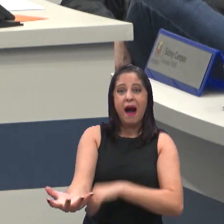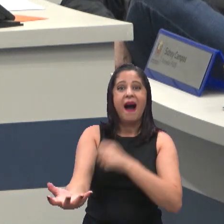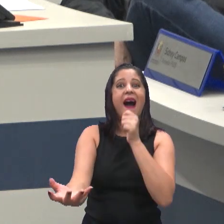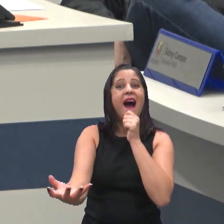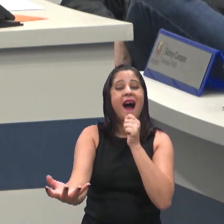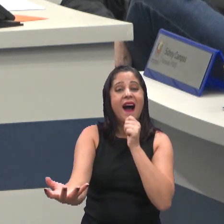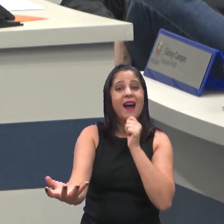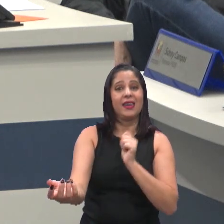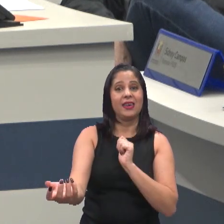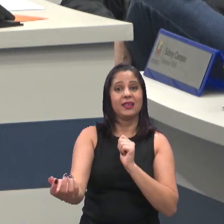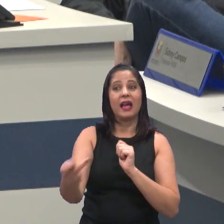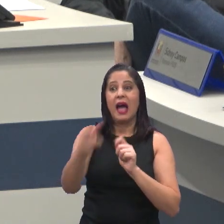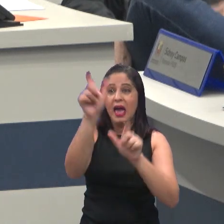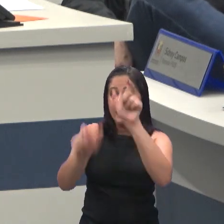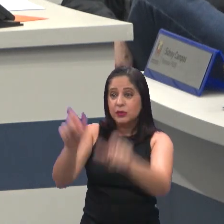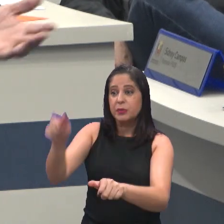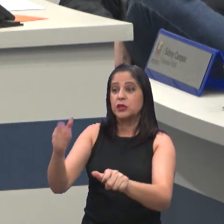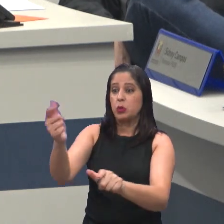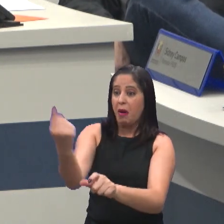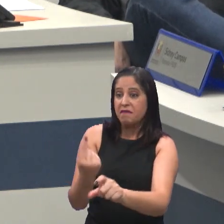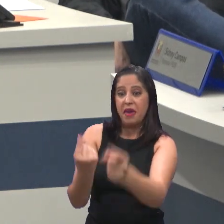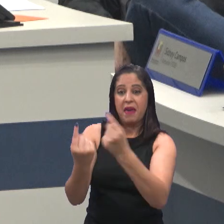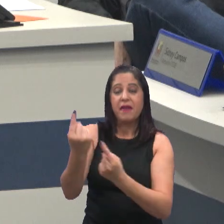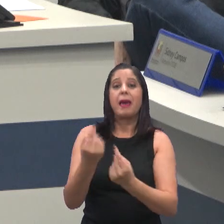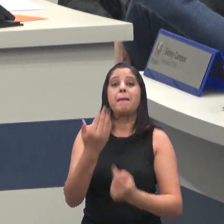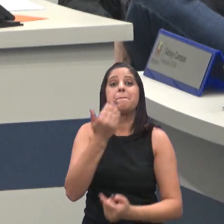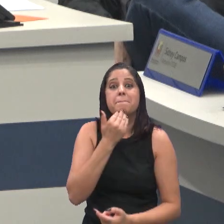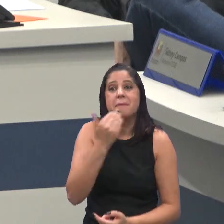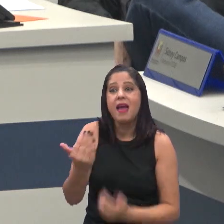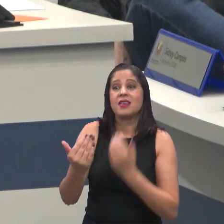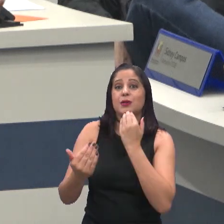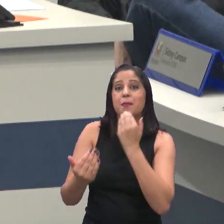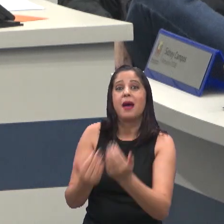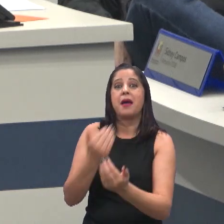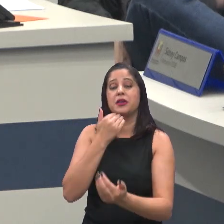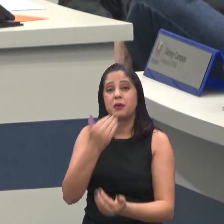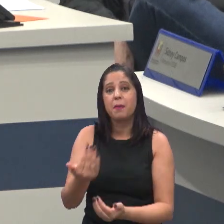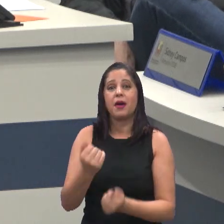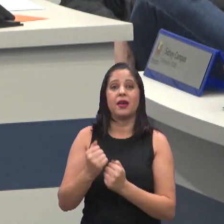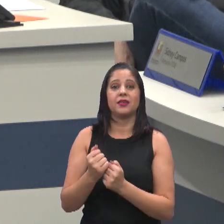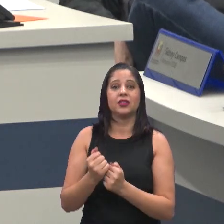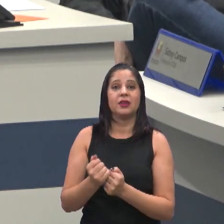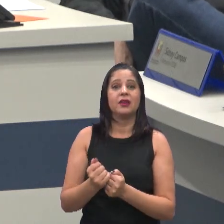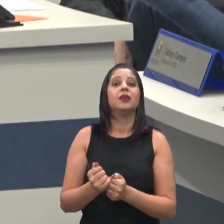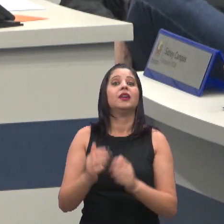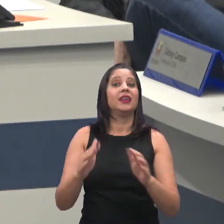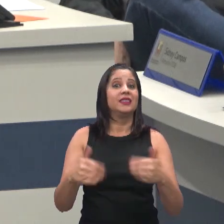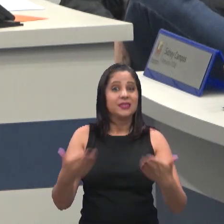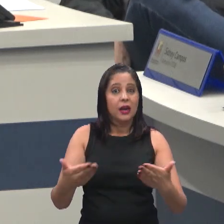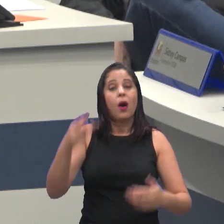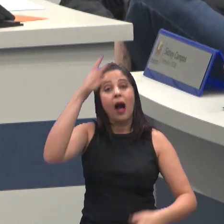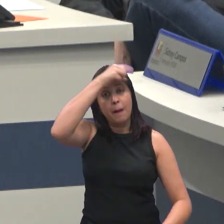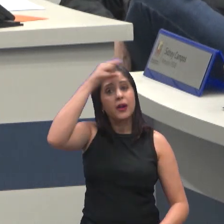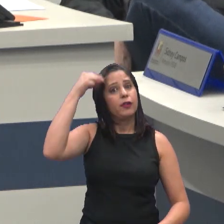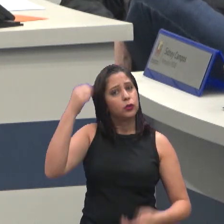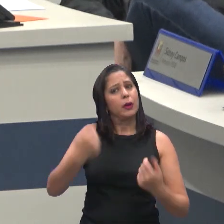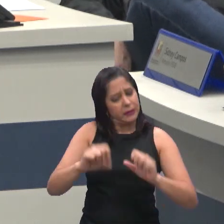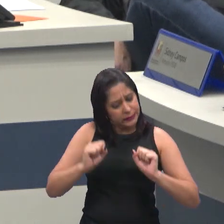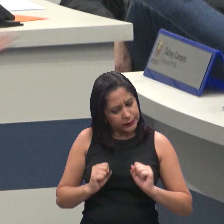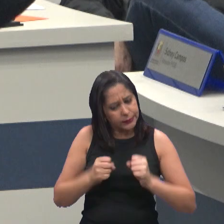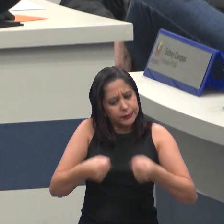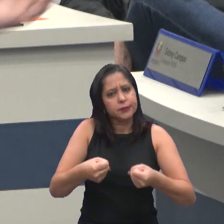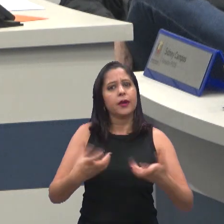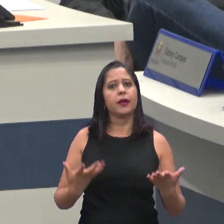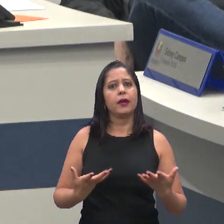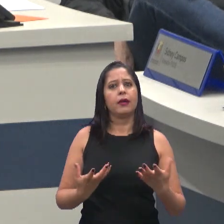para fazer a supressão dessa árvore. A gente faz a solicitação junto à Prefeitura para fazer o laudo. Então, a Prefeitura precisa se empenhar, criar um grupo de